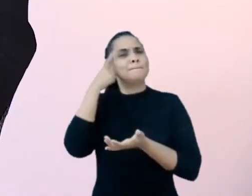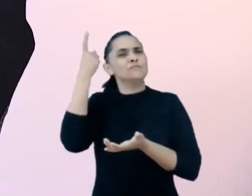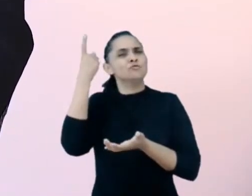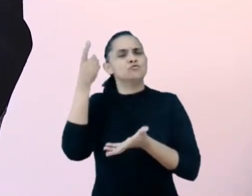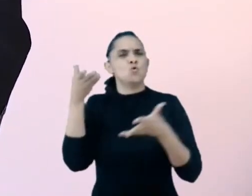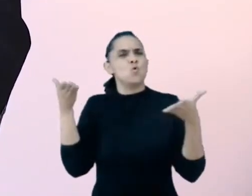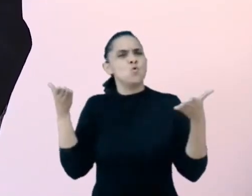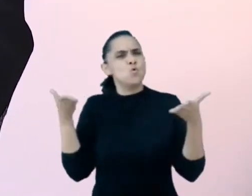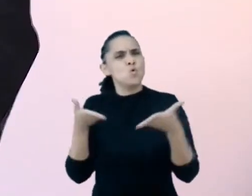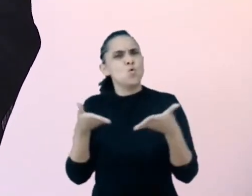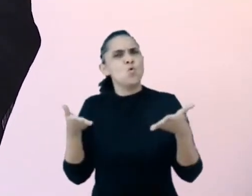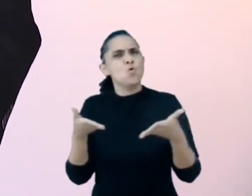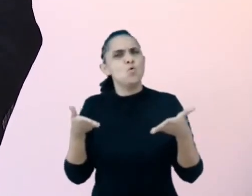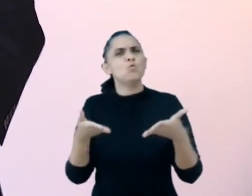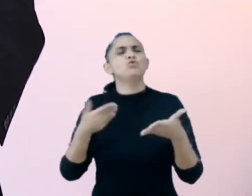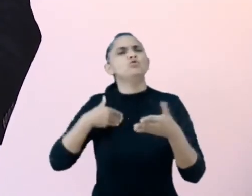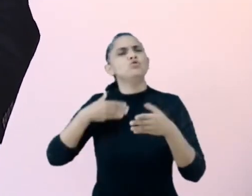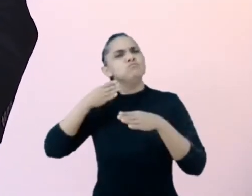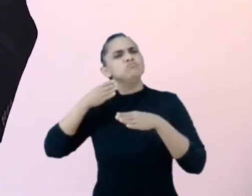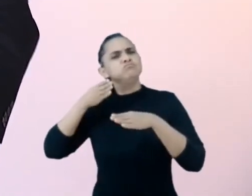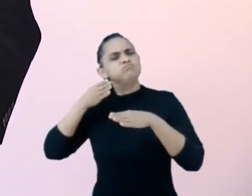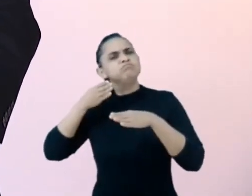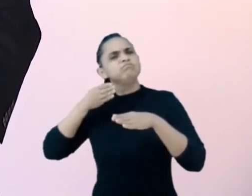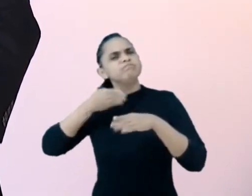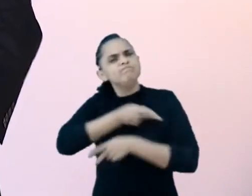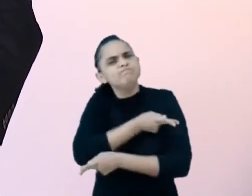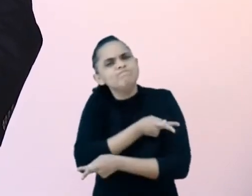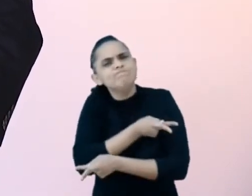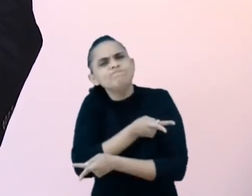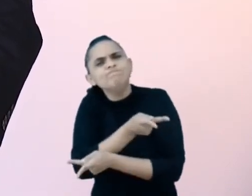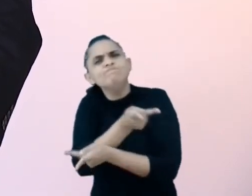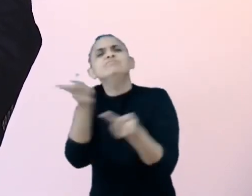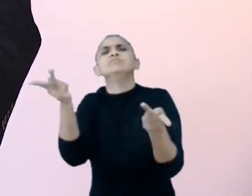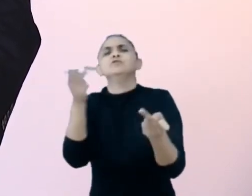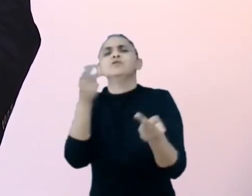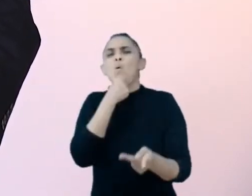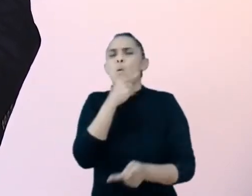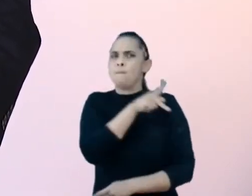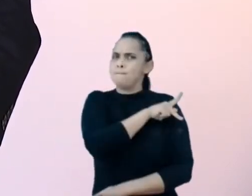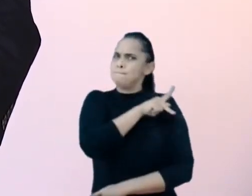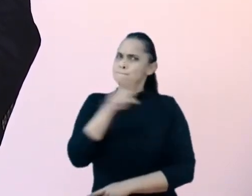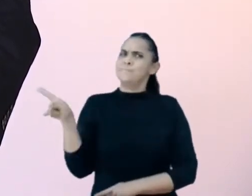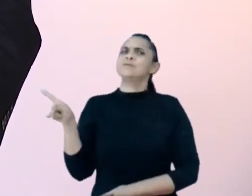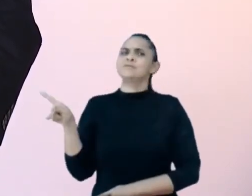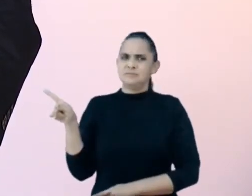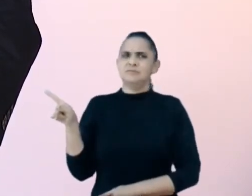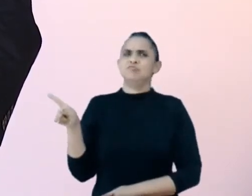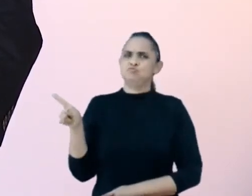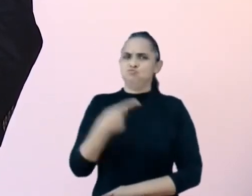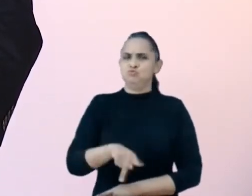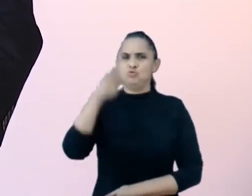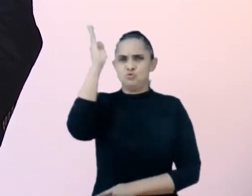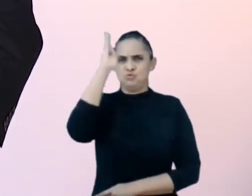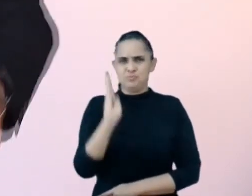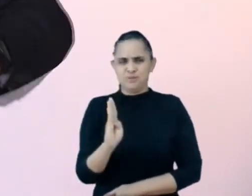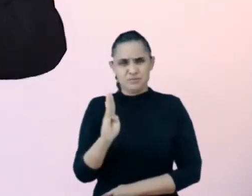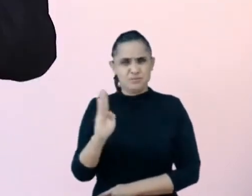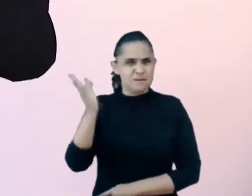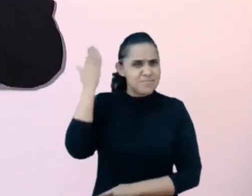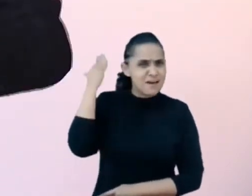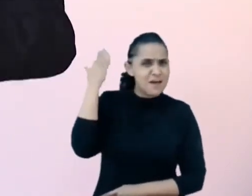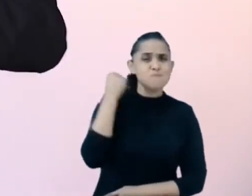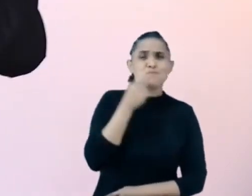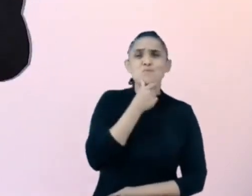vou visitar o presidente da República. Naquele então, o presidente da República era Fernando Collor de Mello.